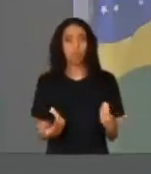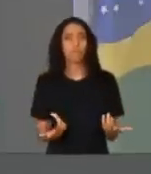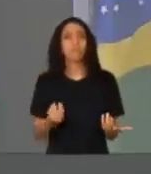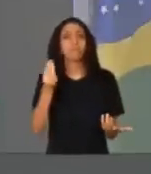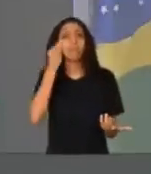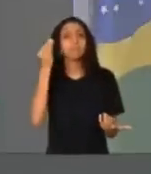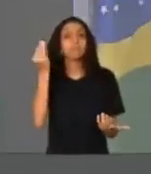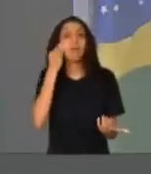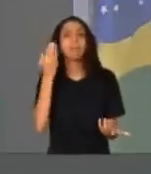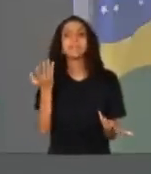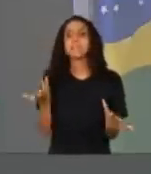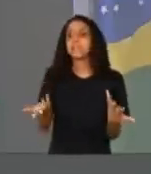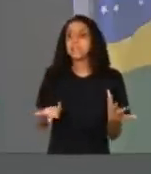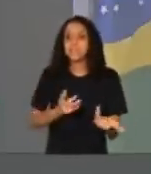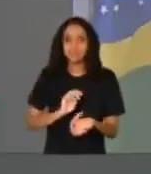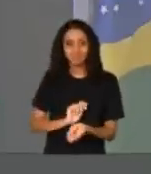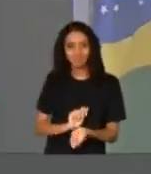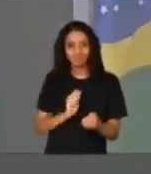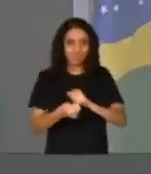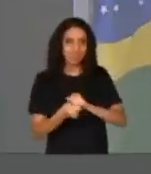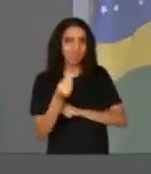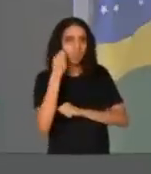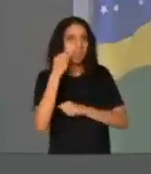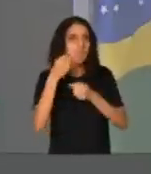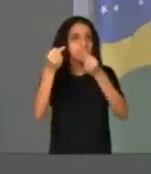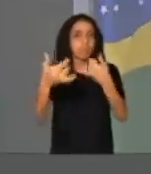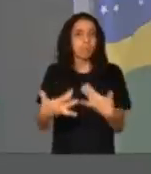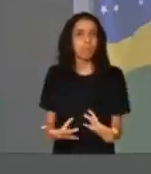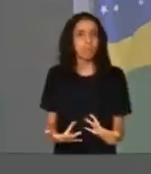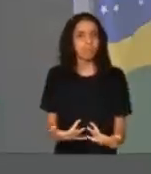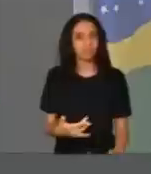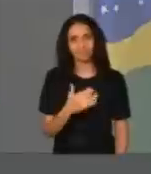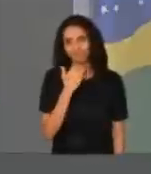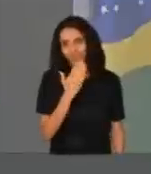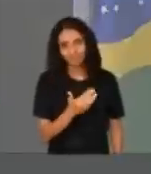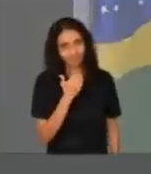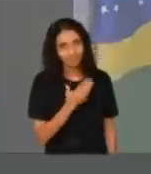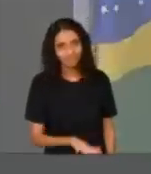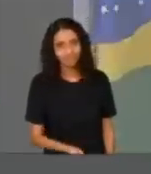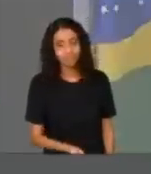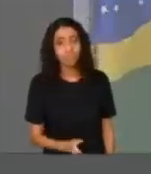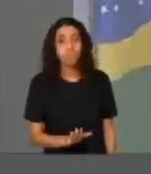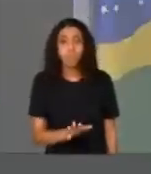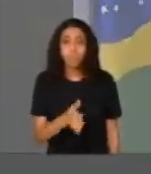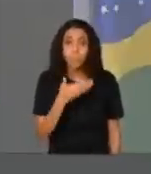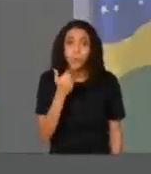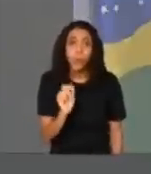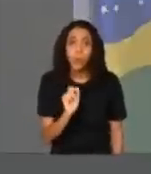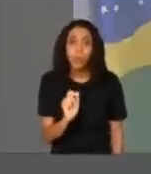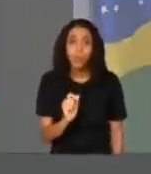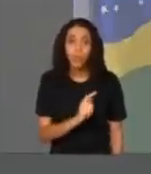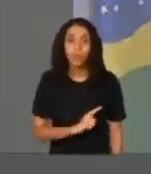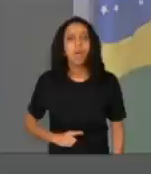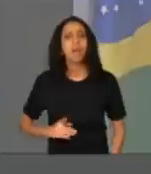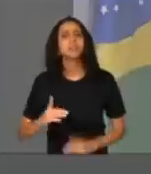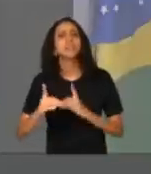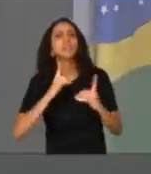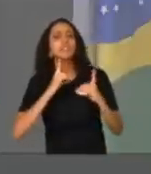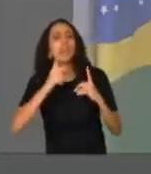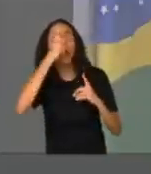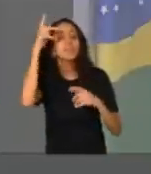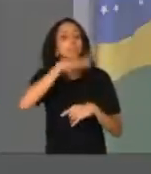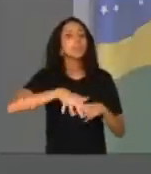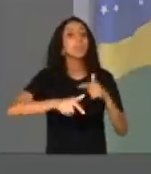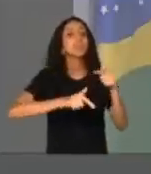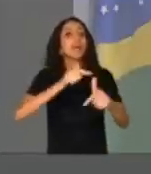tentar justificar o injustificável. É muito melhor que o governo dialogue com o setor produtivo, que trabalha,